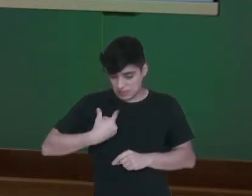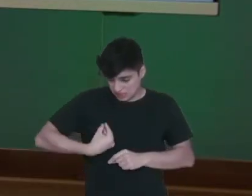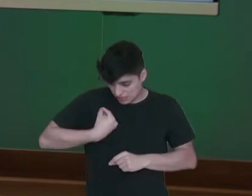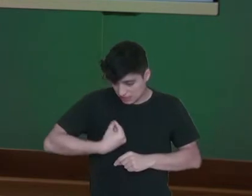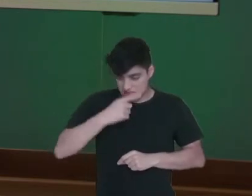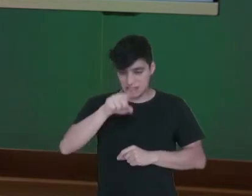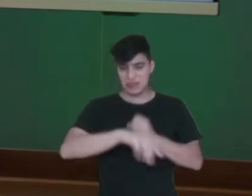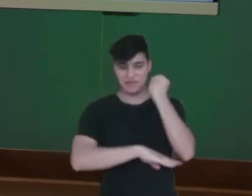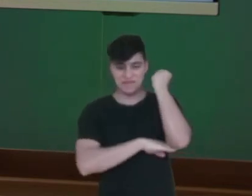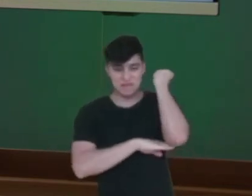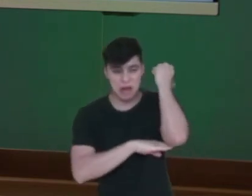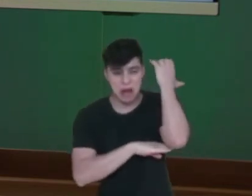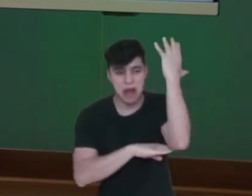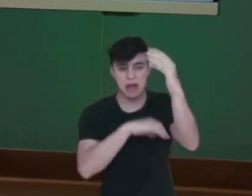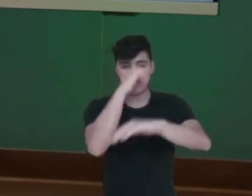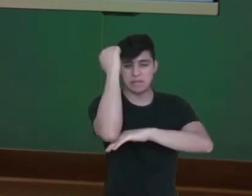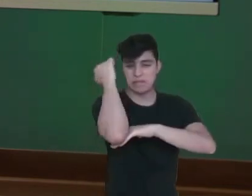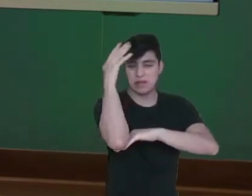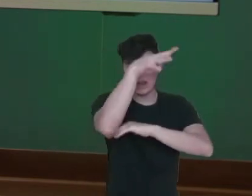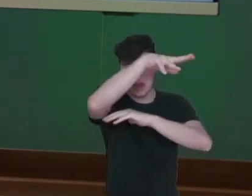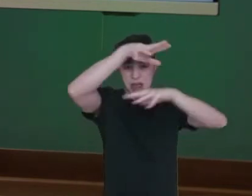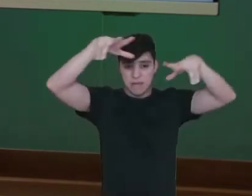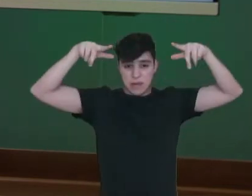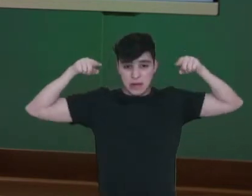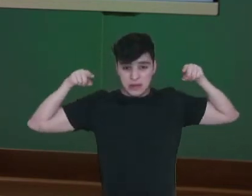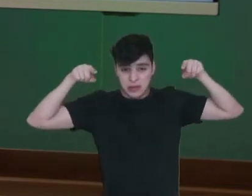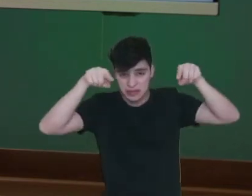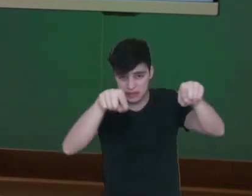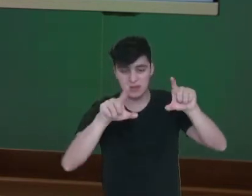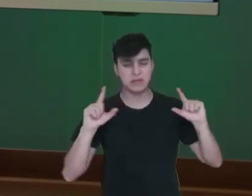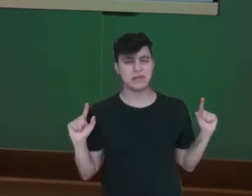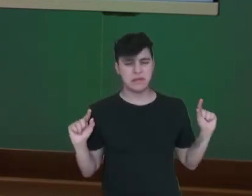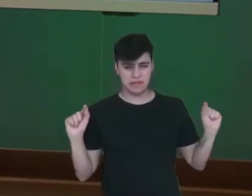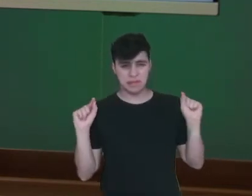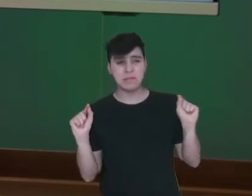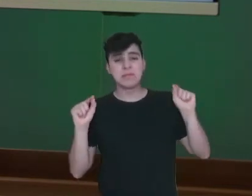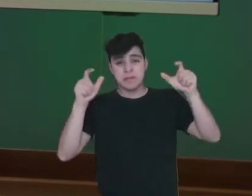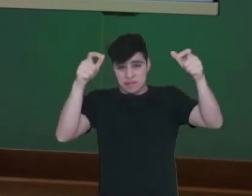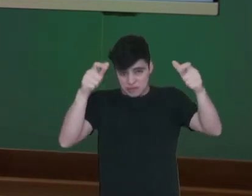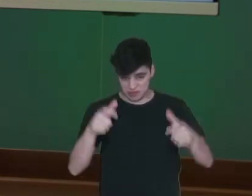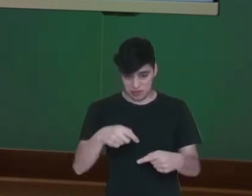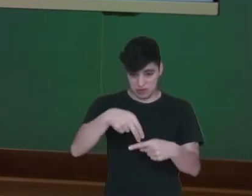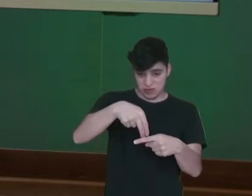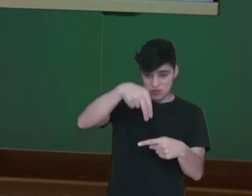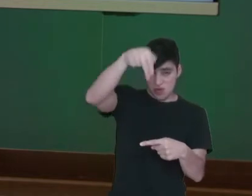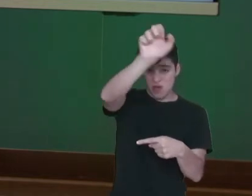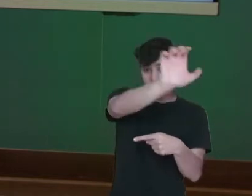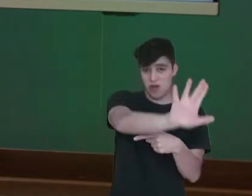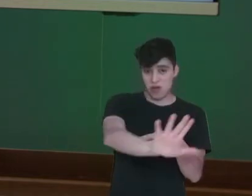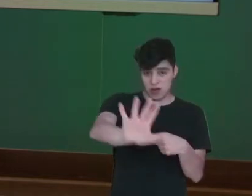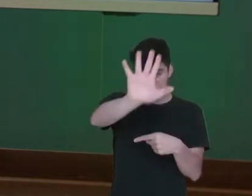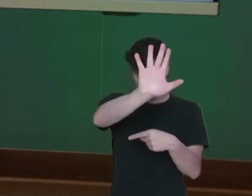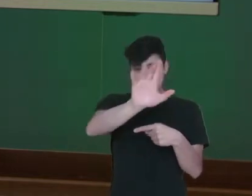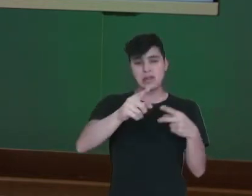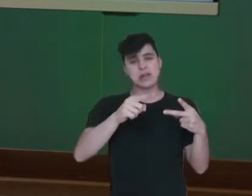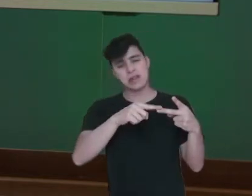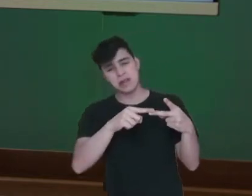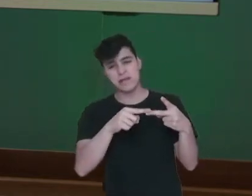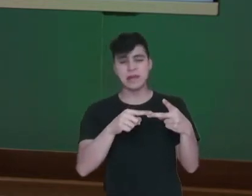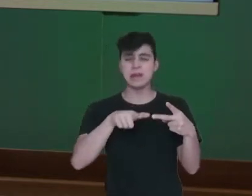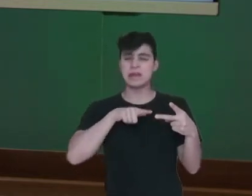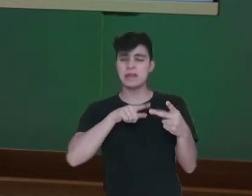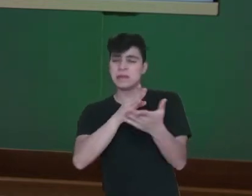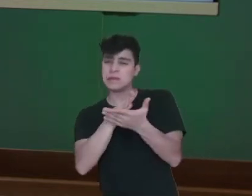da floresta amazônica, na região amazônica, portanto, que é toda a região norte, partes do Mato Grosso e do